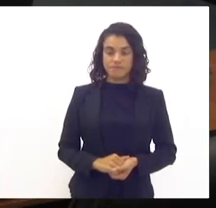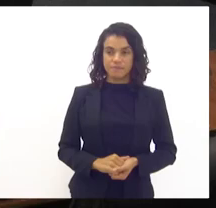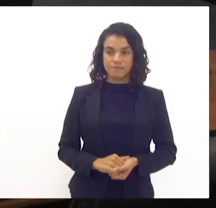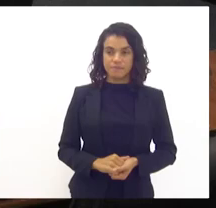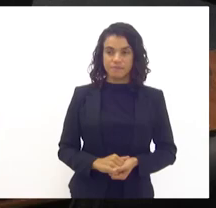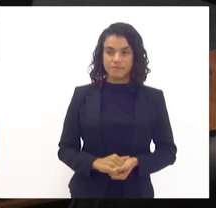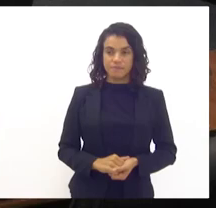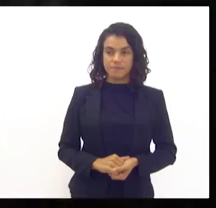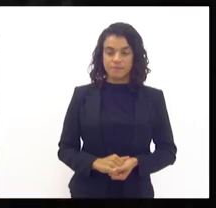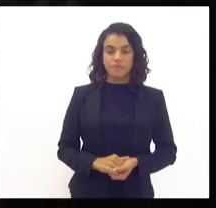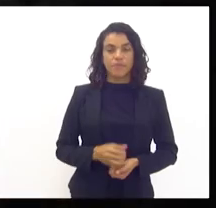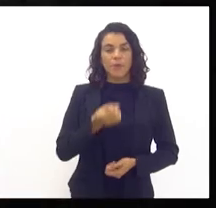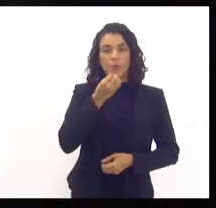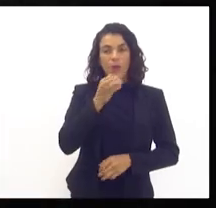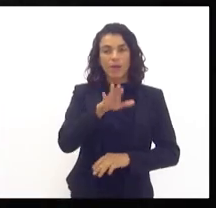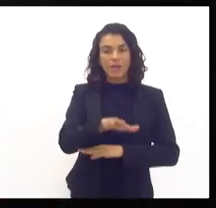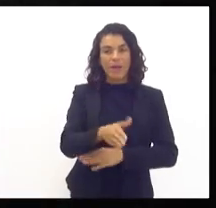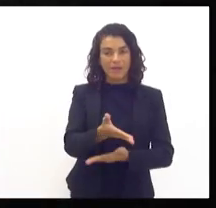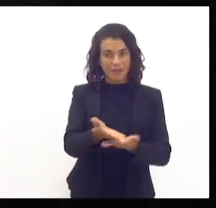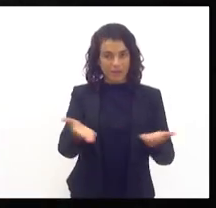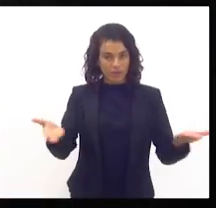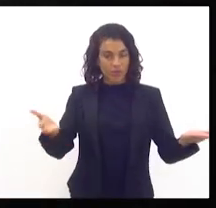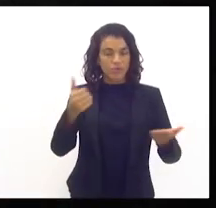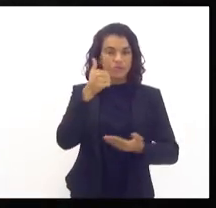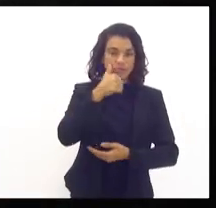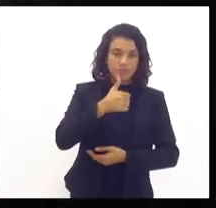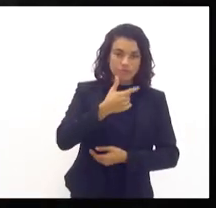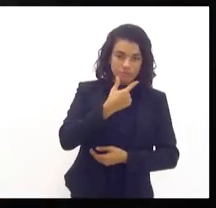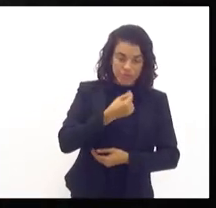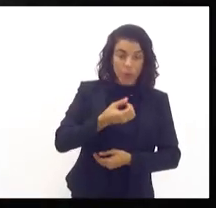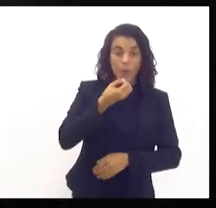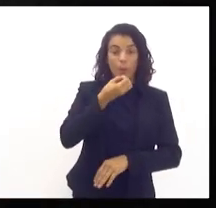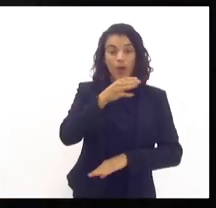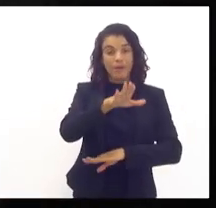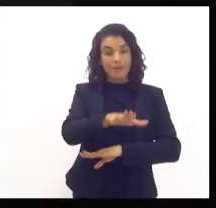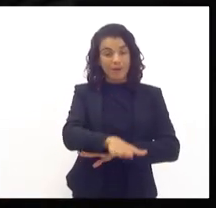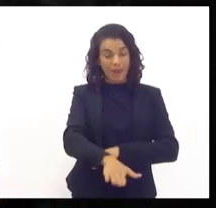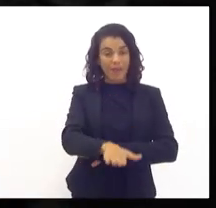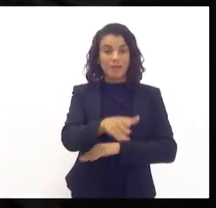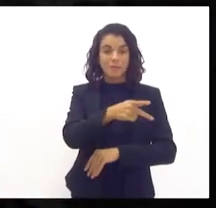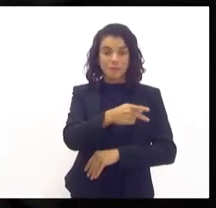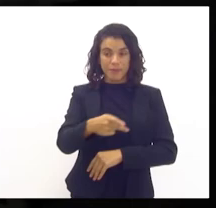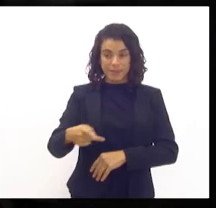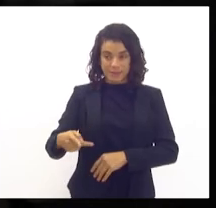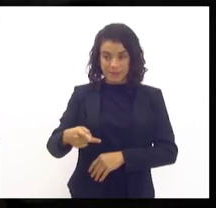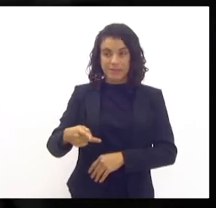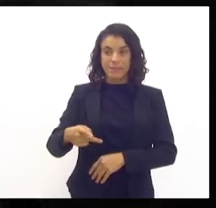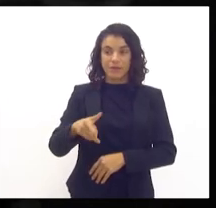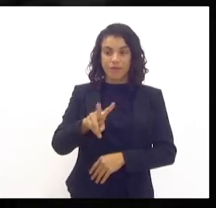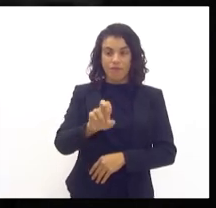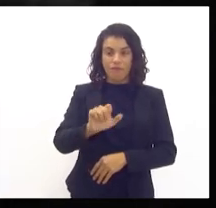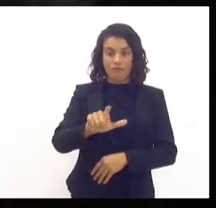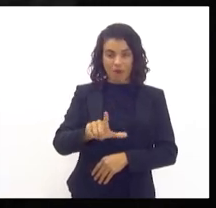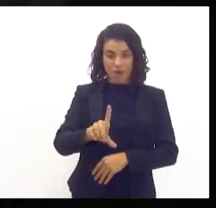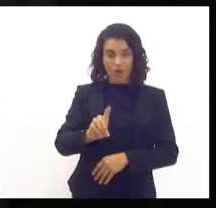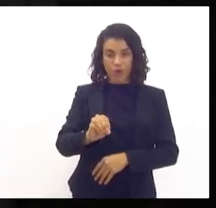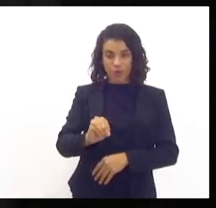São. Boa tarde a todos e a todas. Boa tarde, presidente Valdo